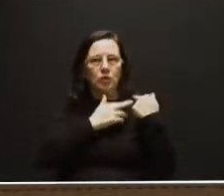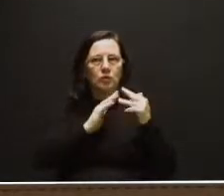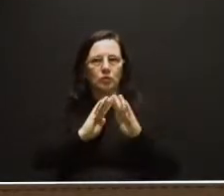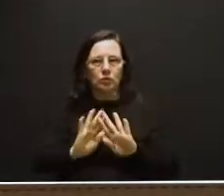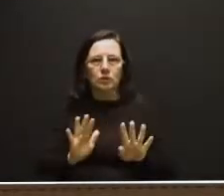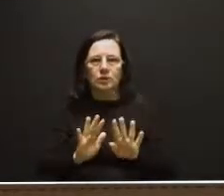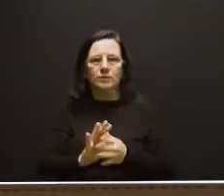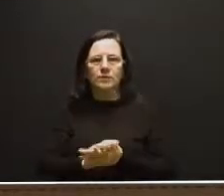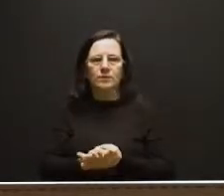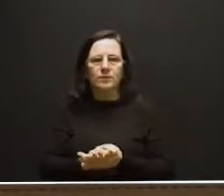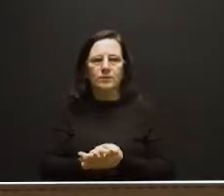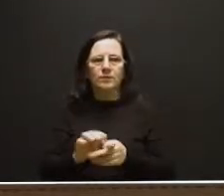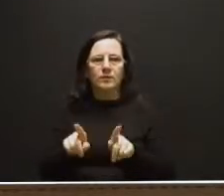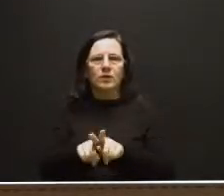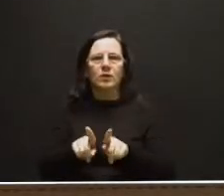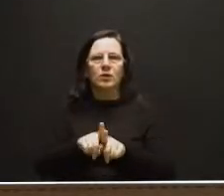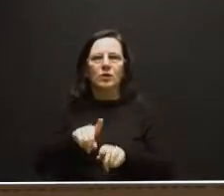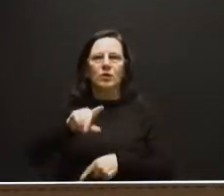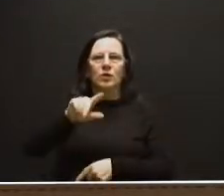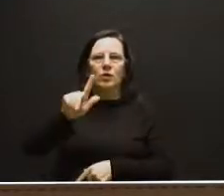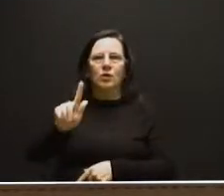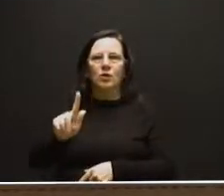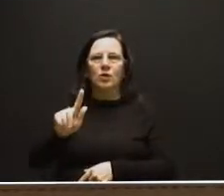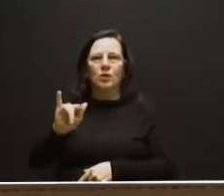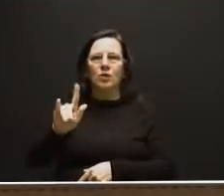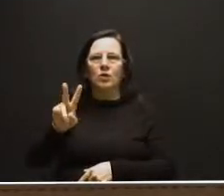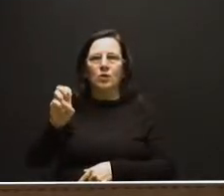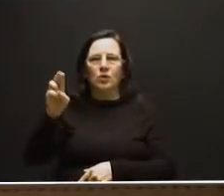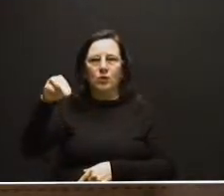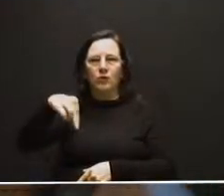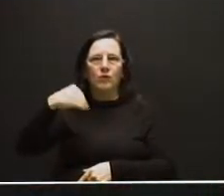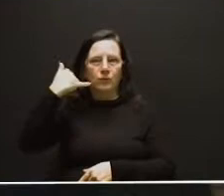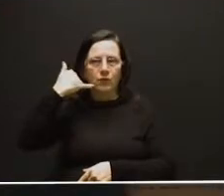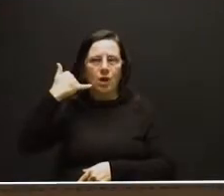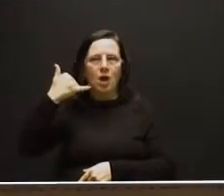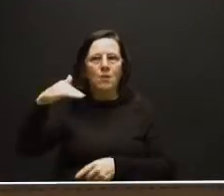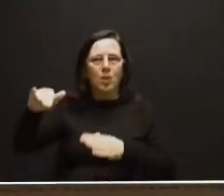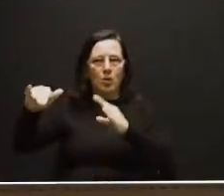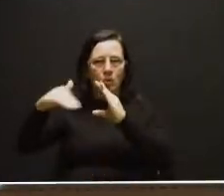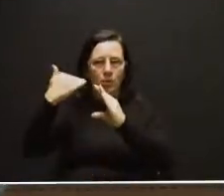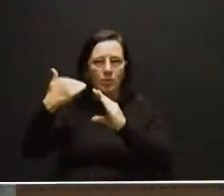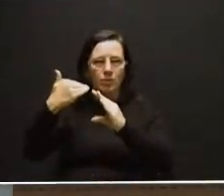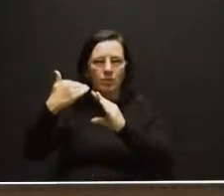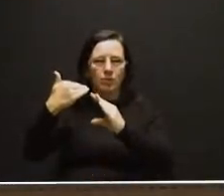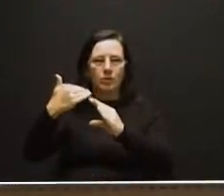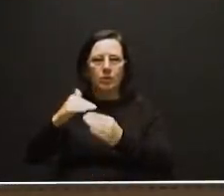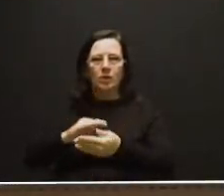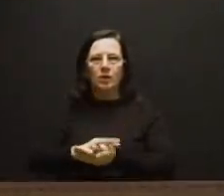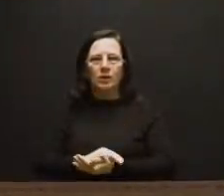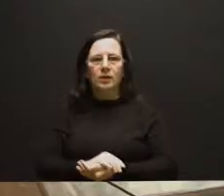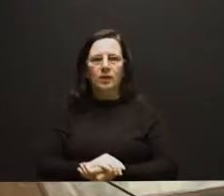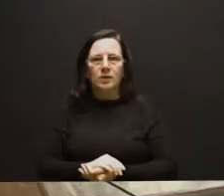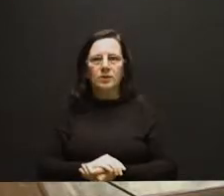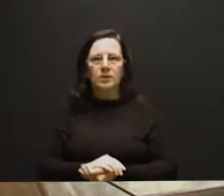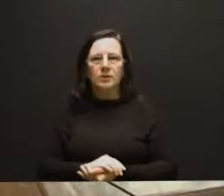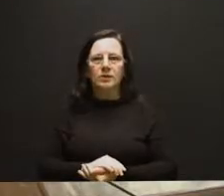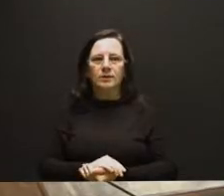que dar e puxa o fole marães quando eu mandar mensagem para você jogar você me retorna rapaz é só prender